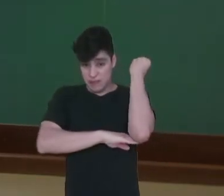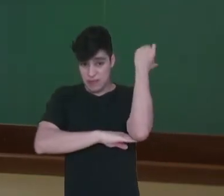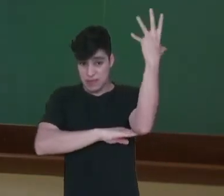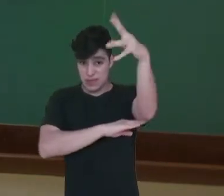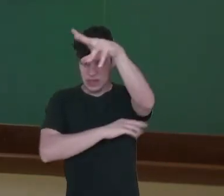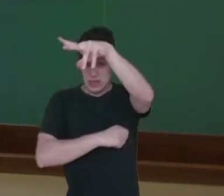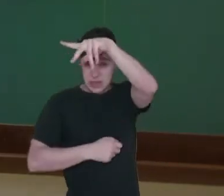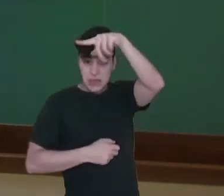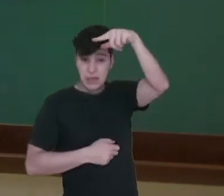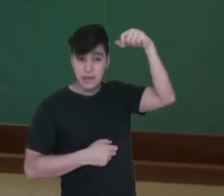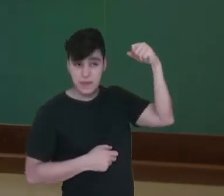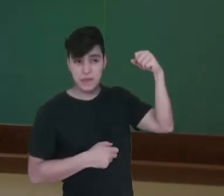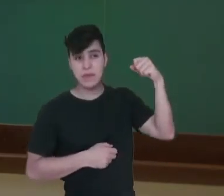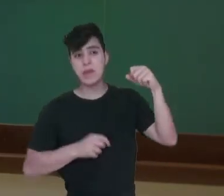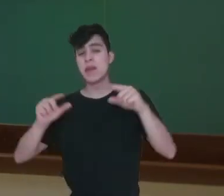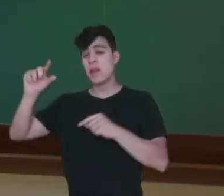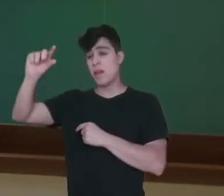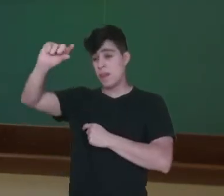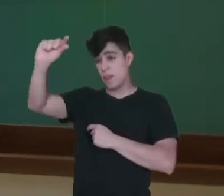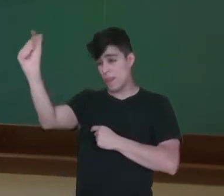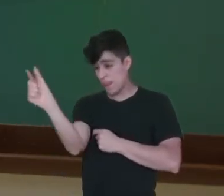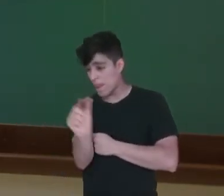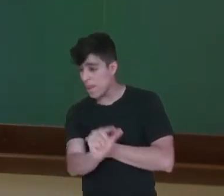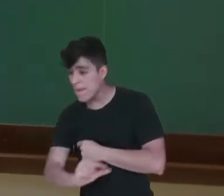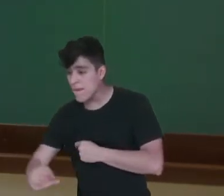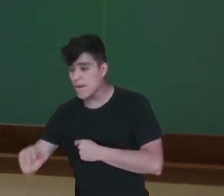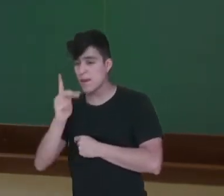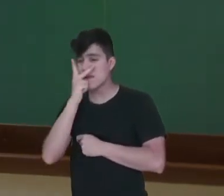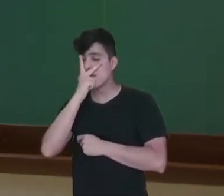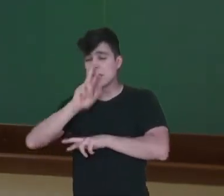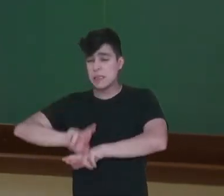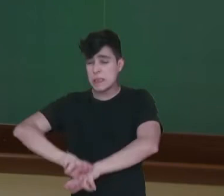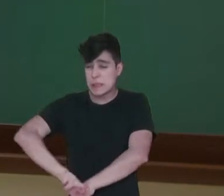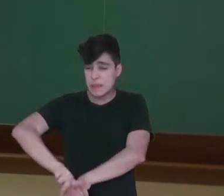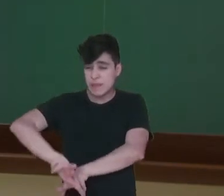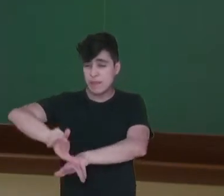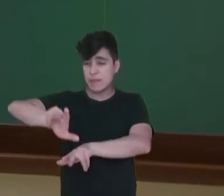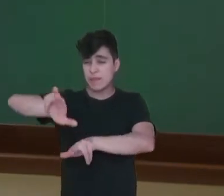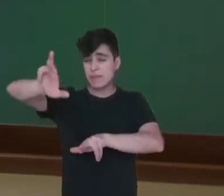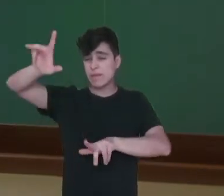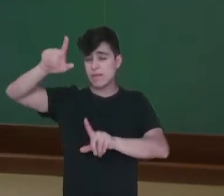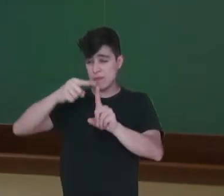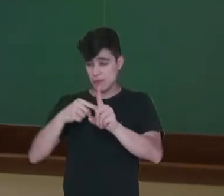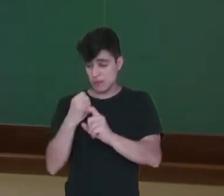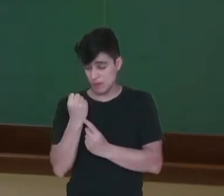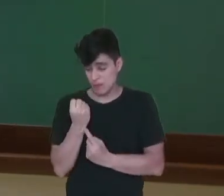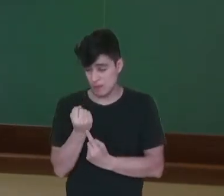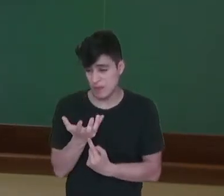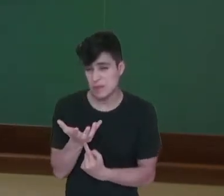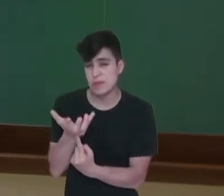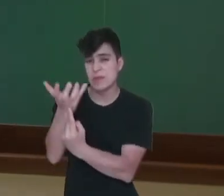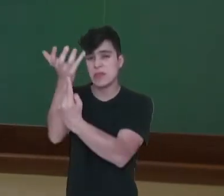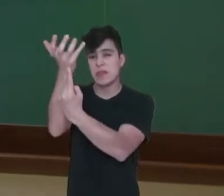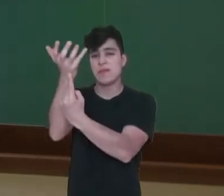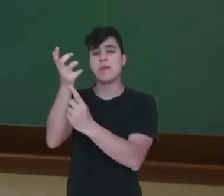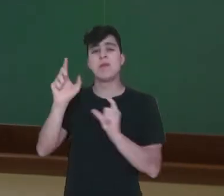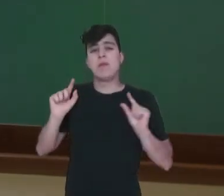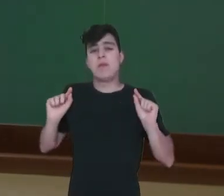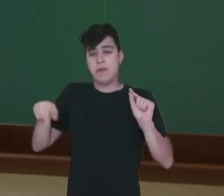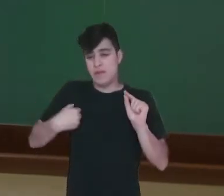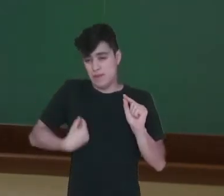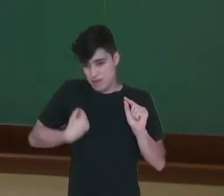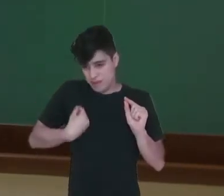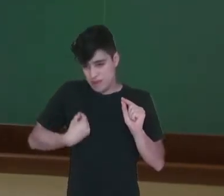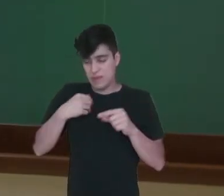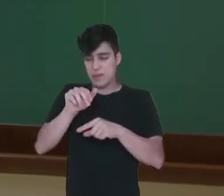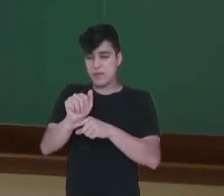amazônica, e toda a região litorânea, aqui com uma diversidade também de espécies, nós vamos ter a presença da